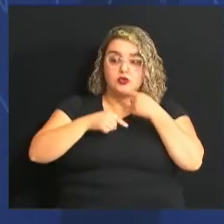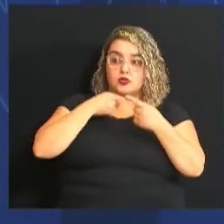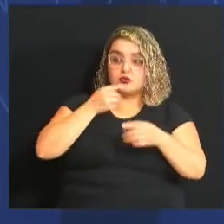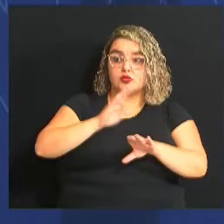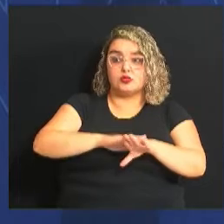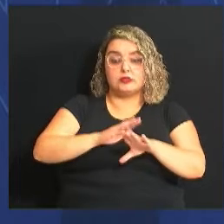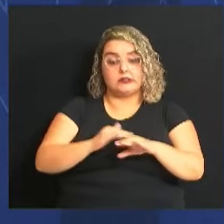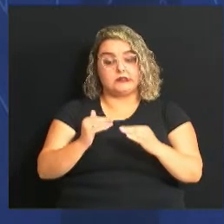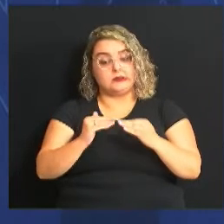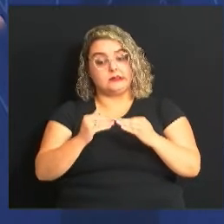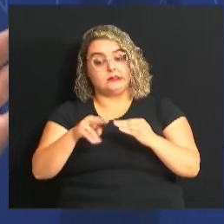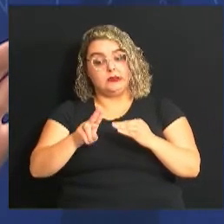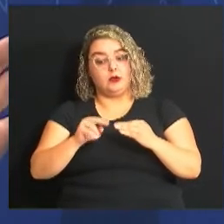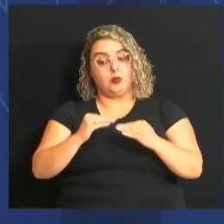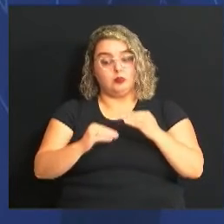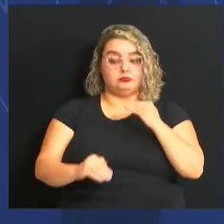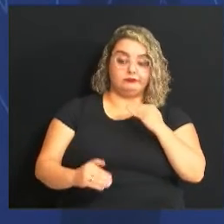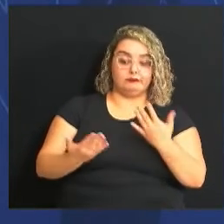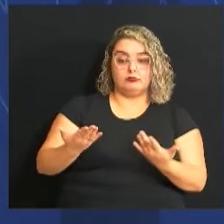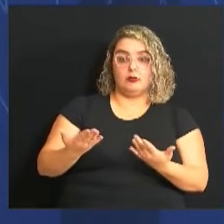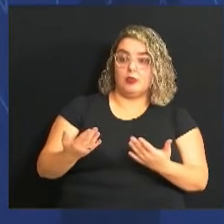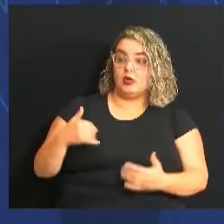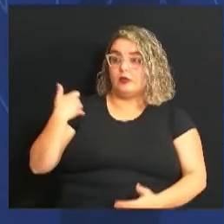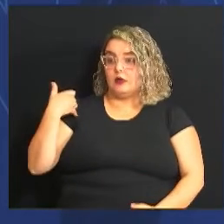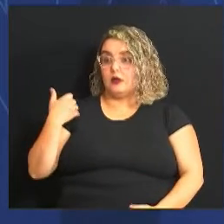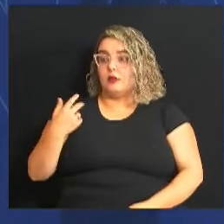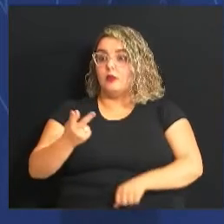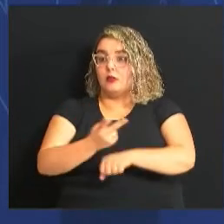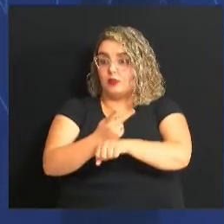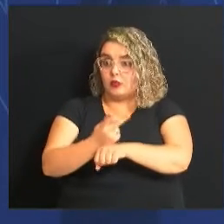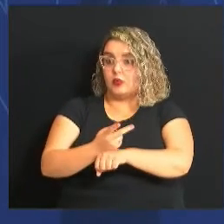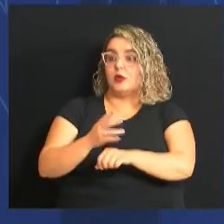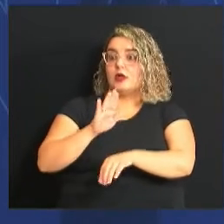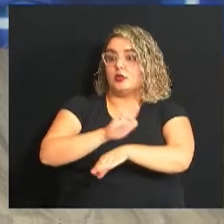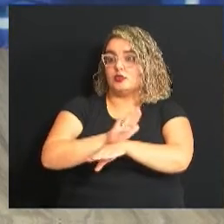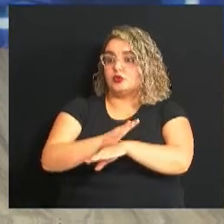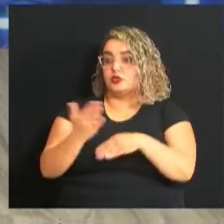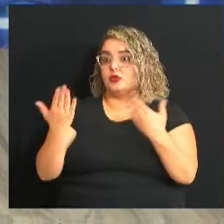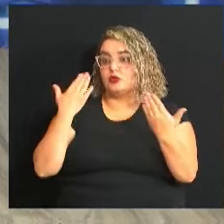com a idade ou não, a procurar uma ajuda de um psicólogo.